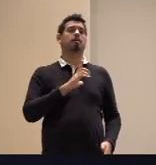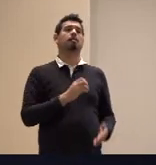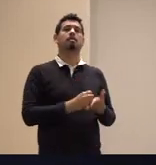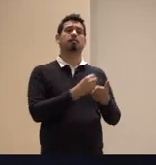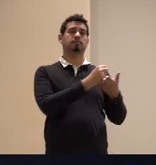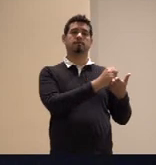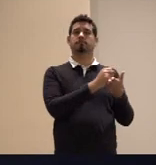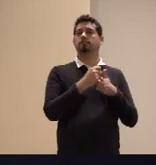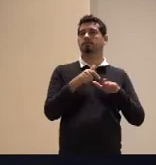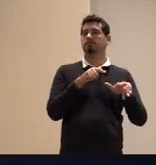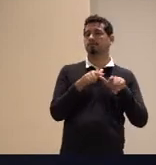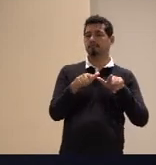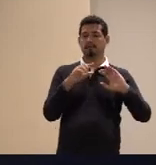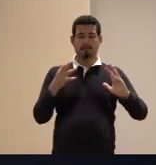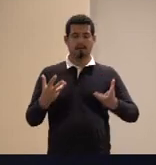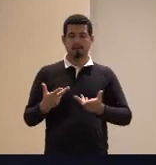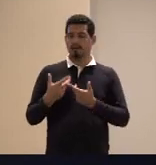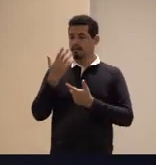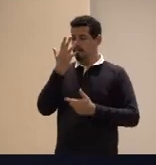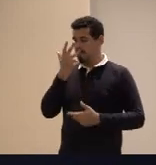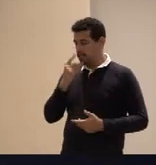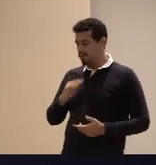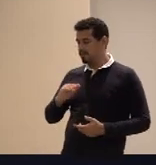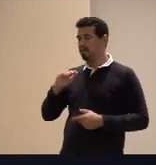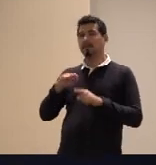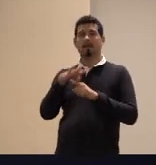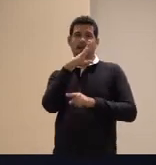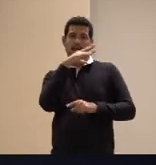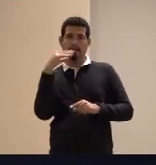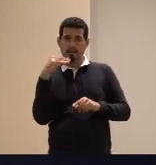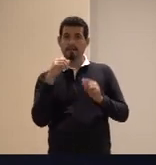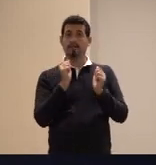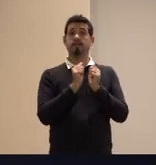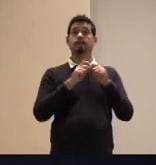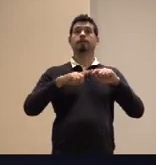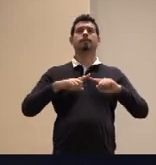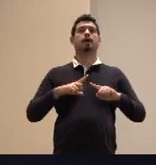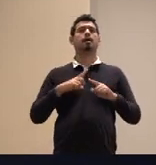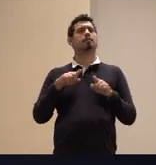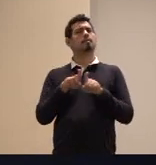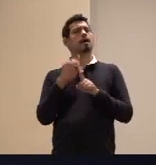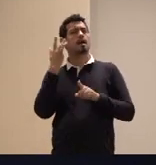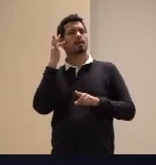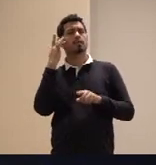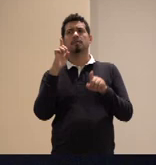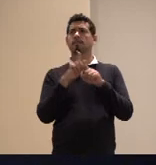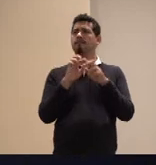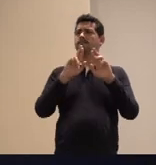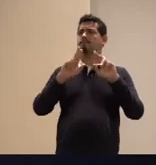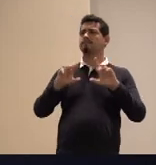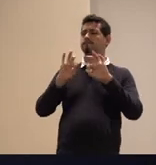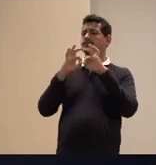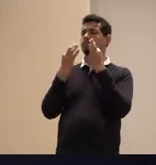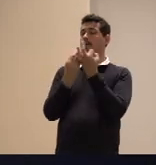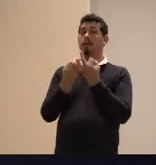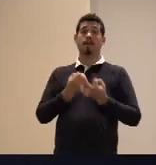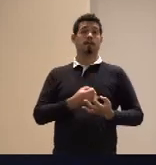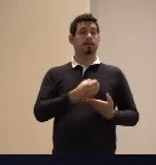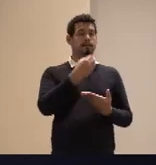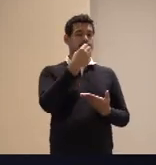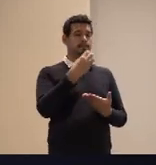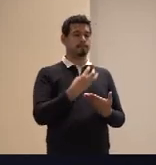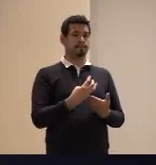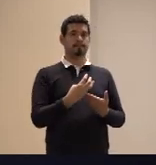para os serviços de acolhimento de crianças e adolescentes e adultos e famílias. Então, passo aqui a palavra